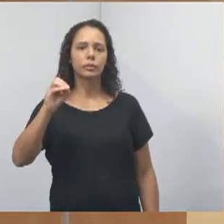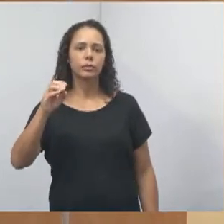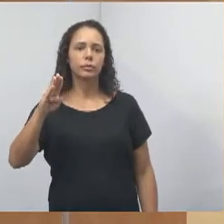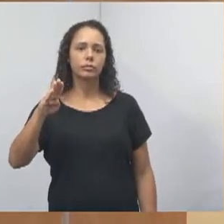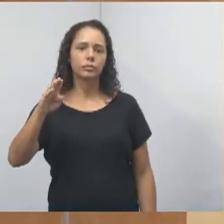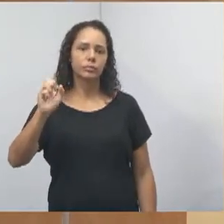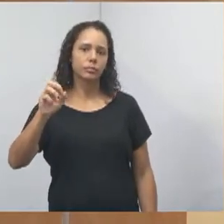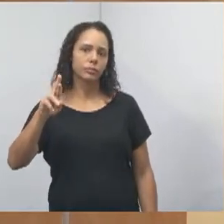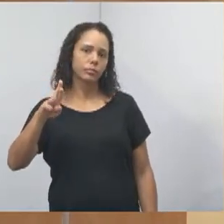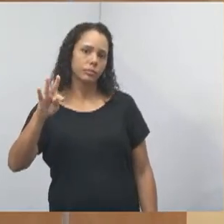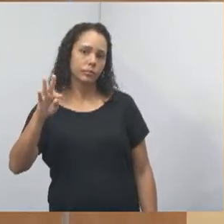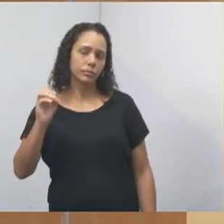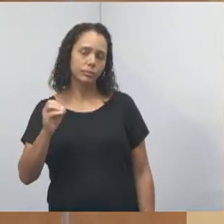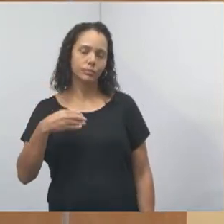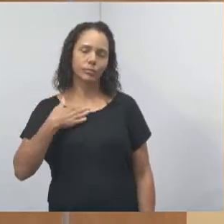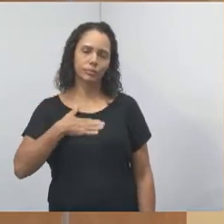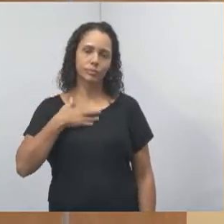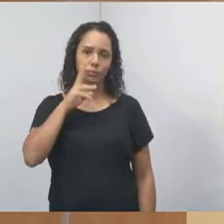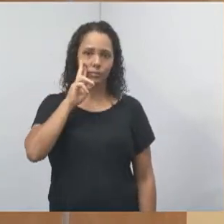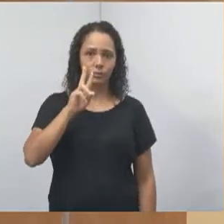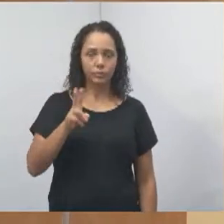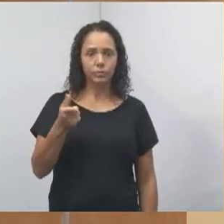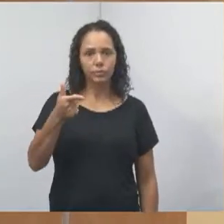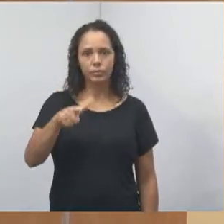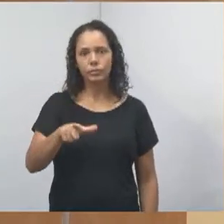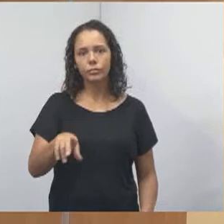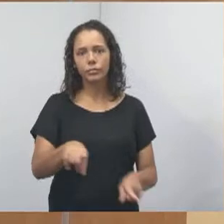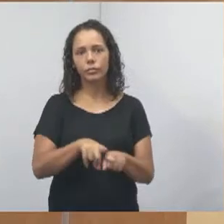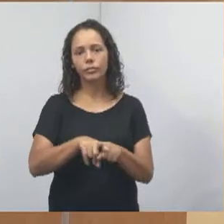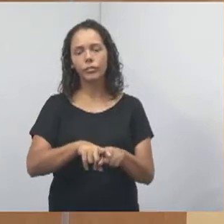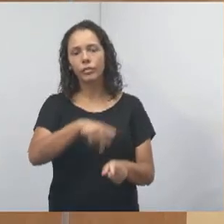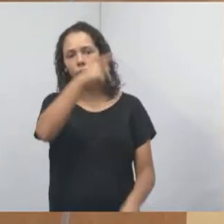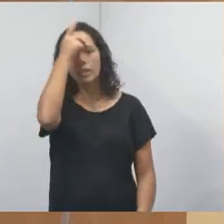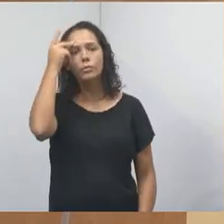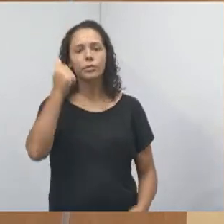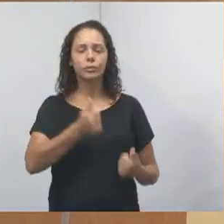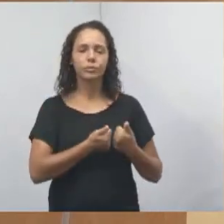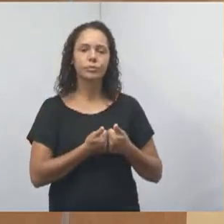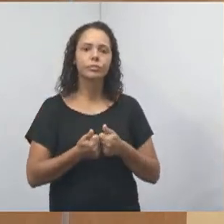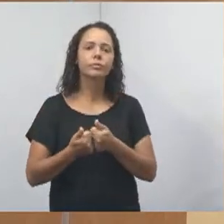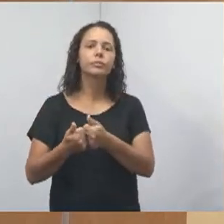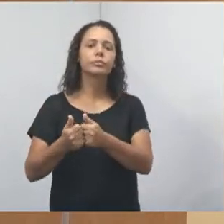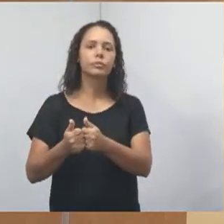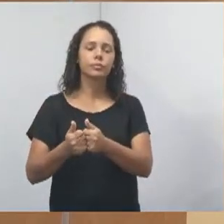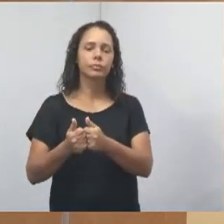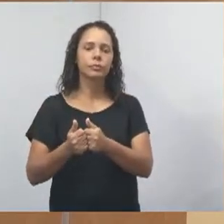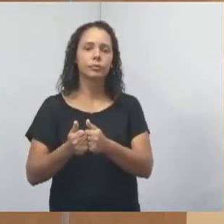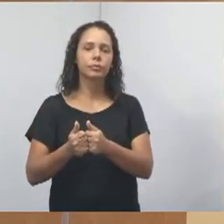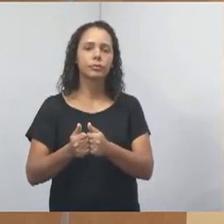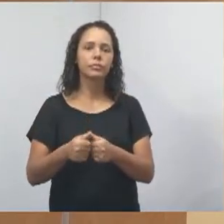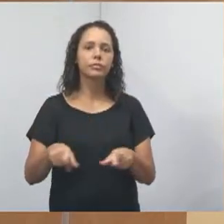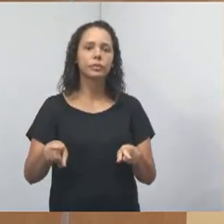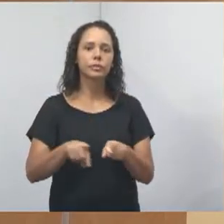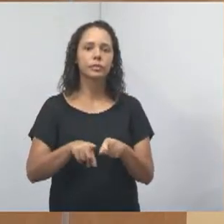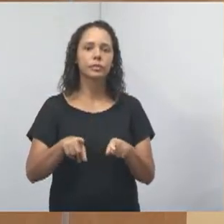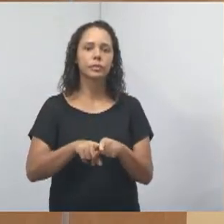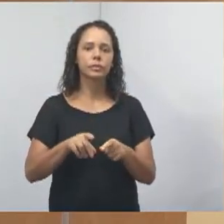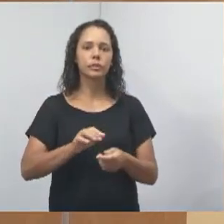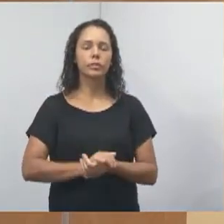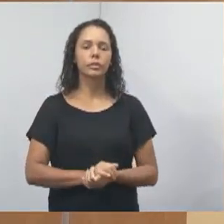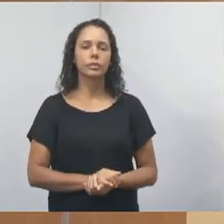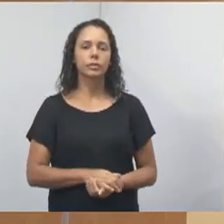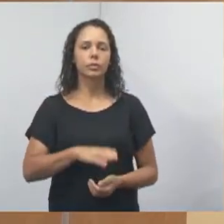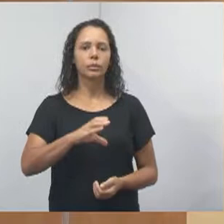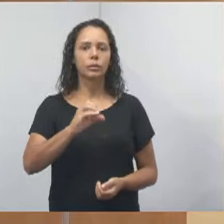satisfação revê-los, e cumprimentar aqui as pessoas que vieram comigo, de maneira especial destacando o coordenador diocesano da campanha